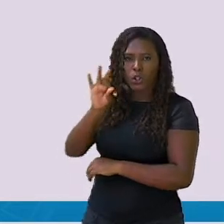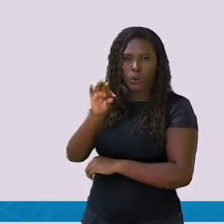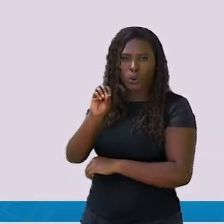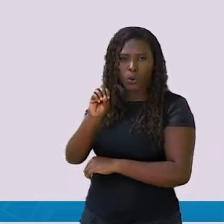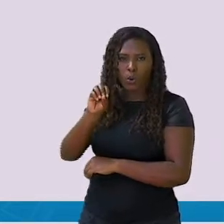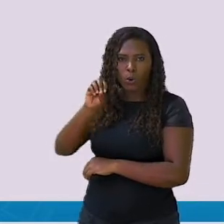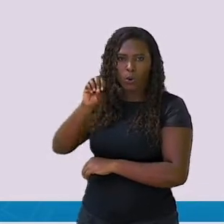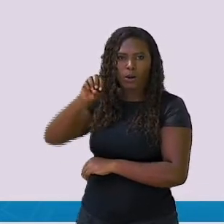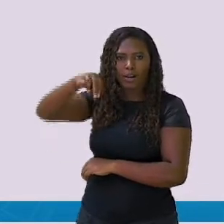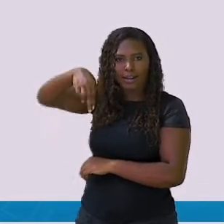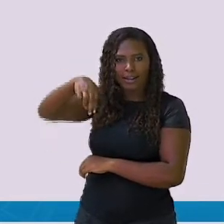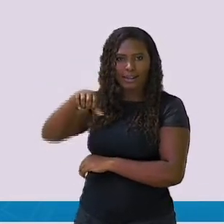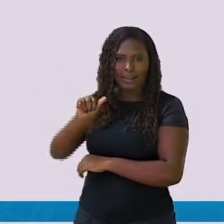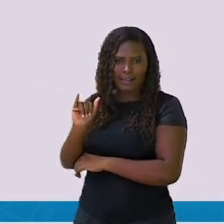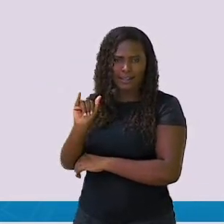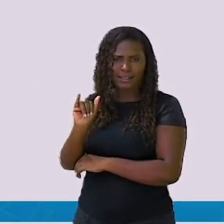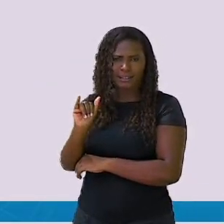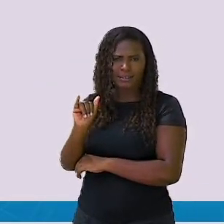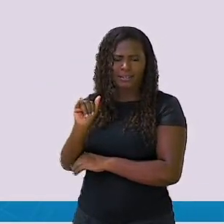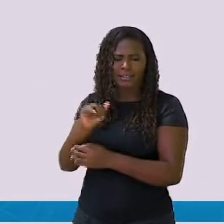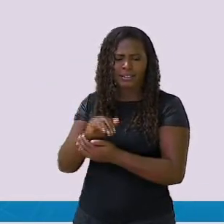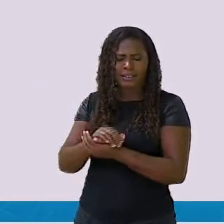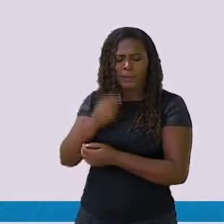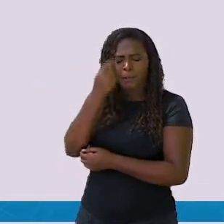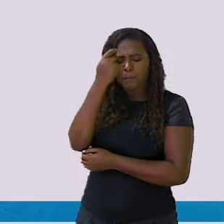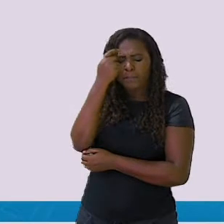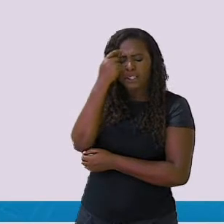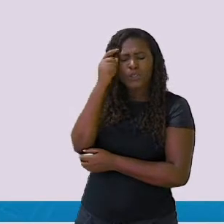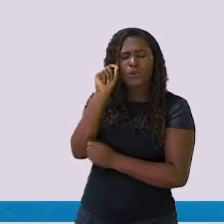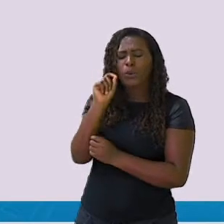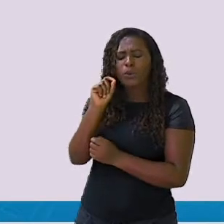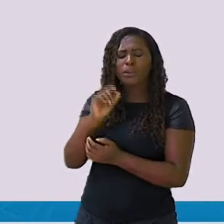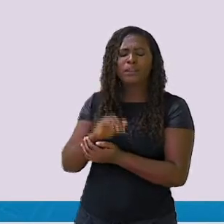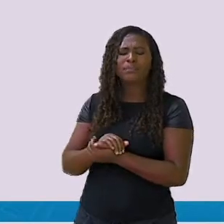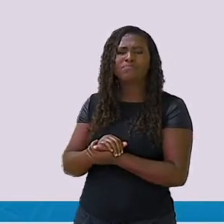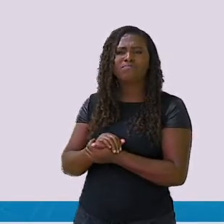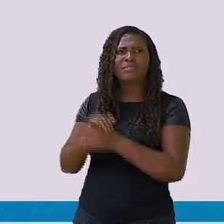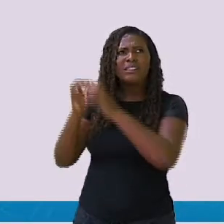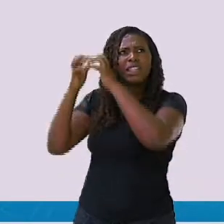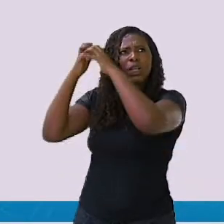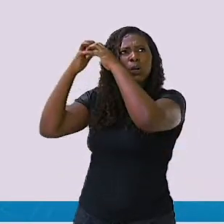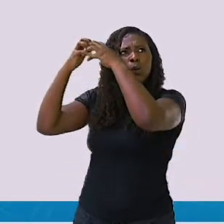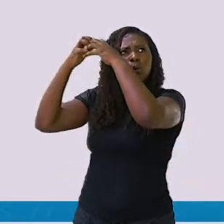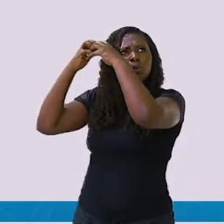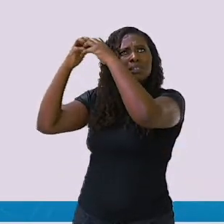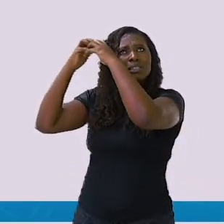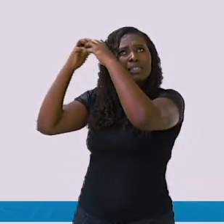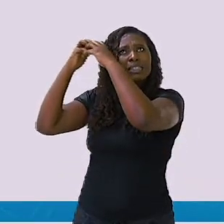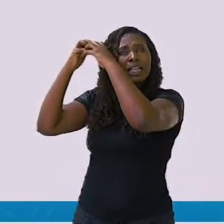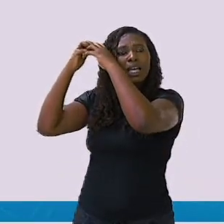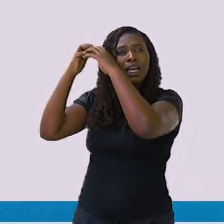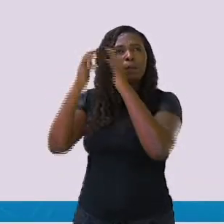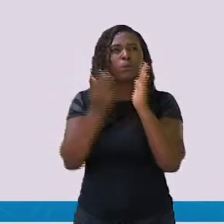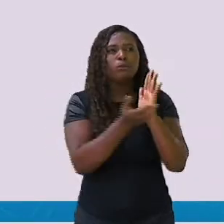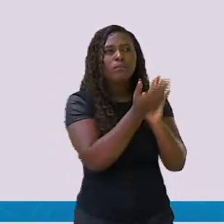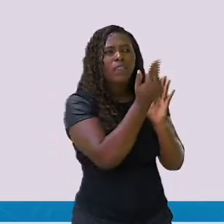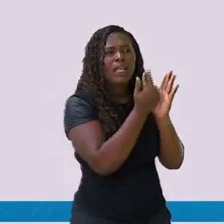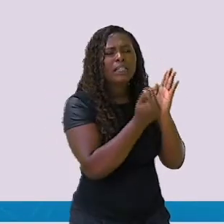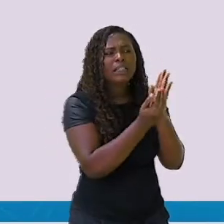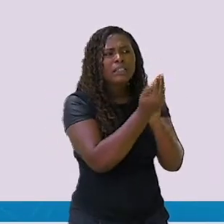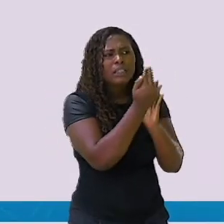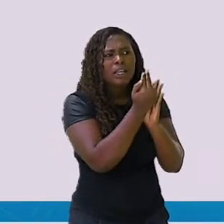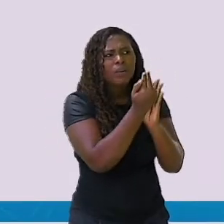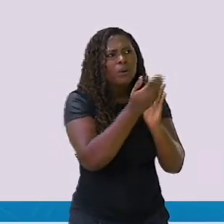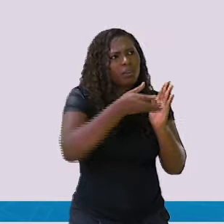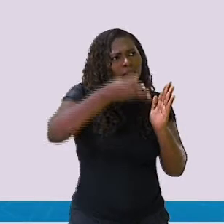da palavra-chave. Ele pensou, ele já fazia esse trabalho, ele entendia que isso estava dando certo,